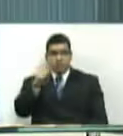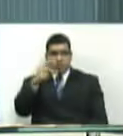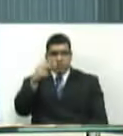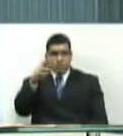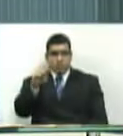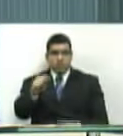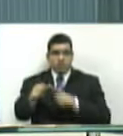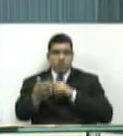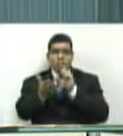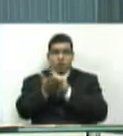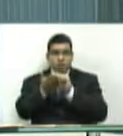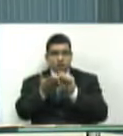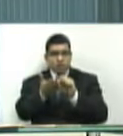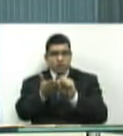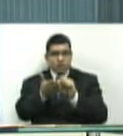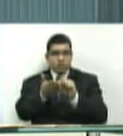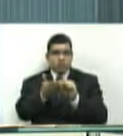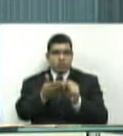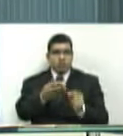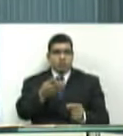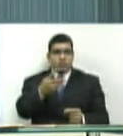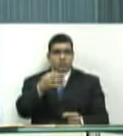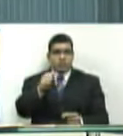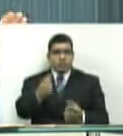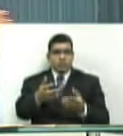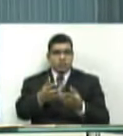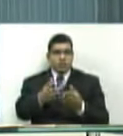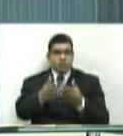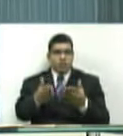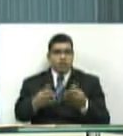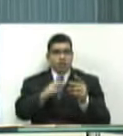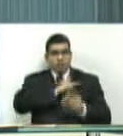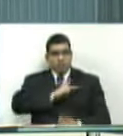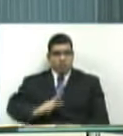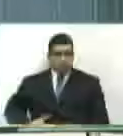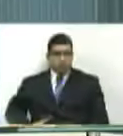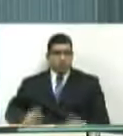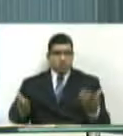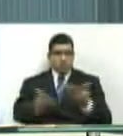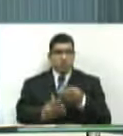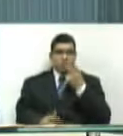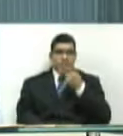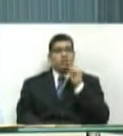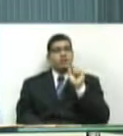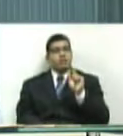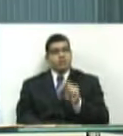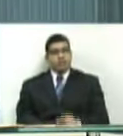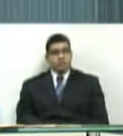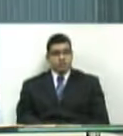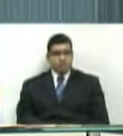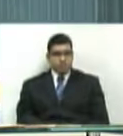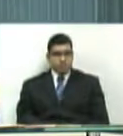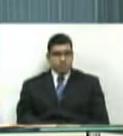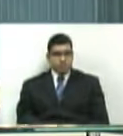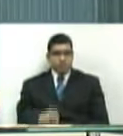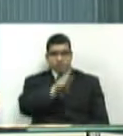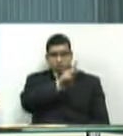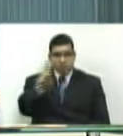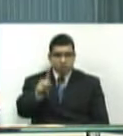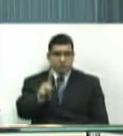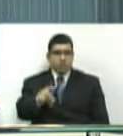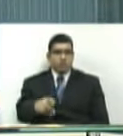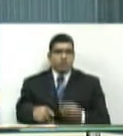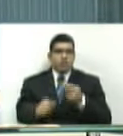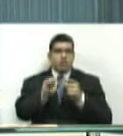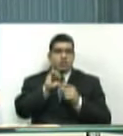Tem um artigo do ex-deputado Balheiro que é perfeito. Ele diz o seguinte: se a minha filha, se eu